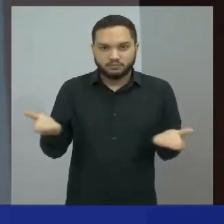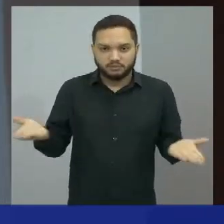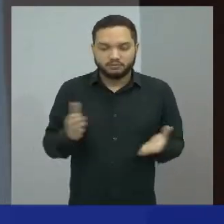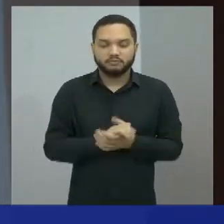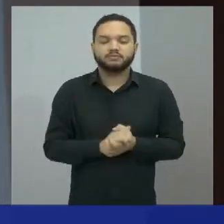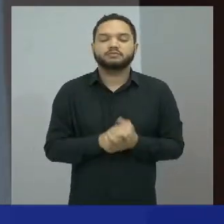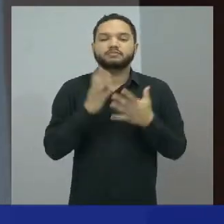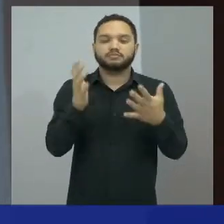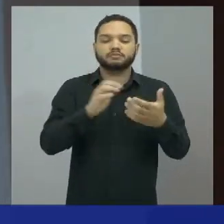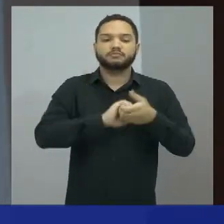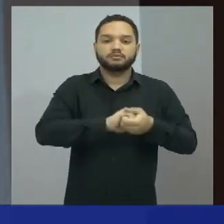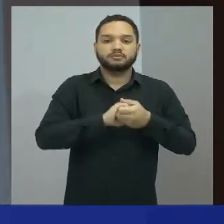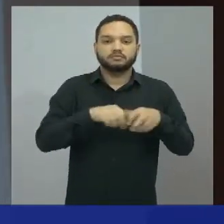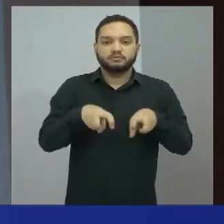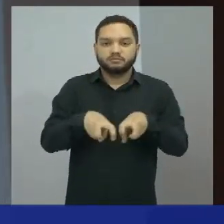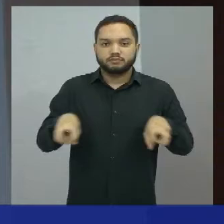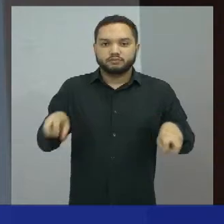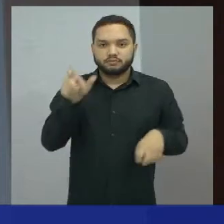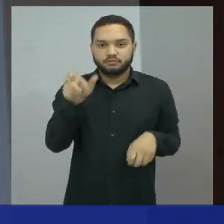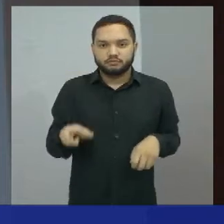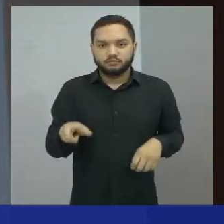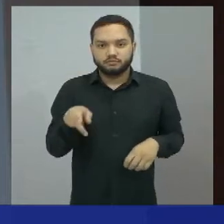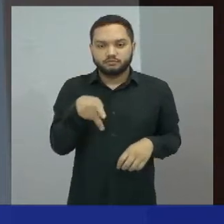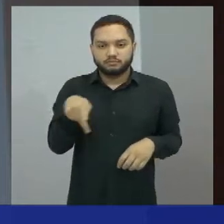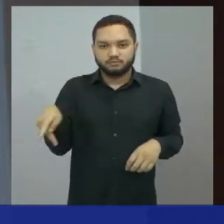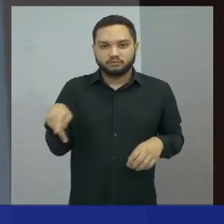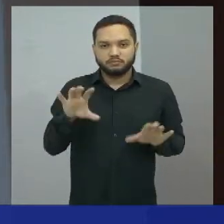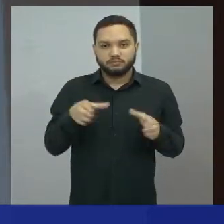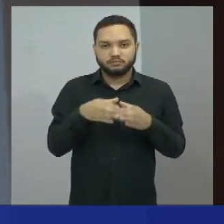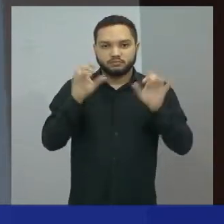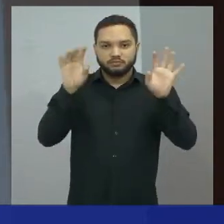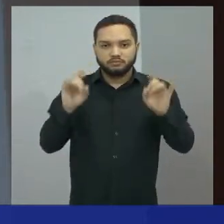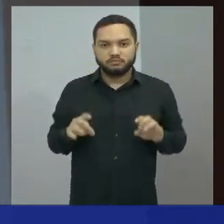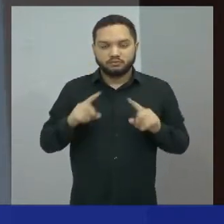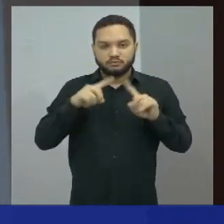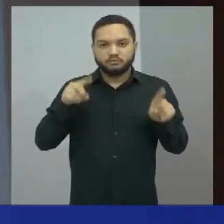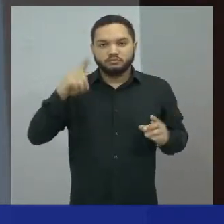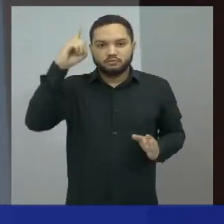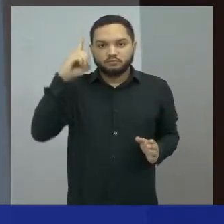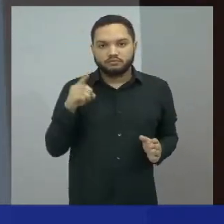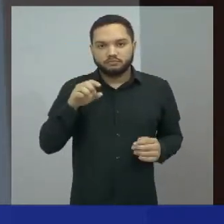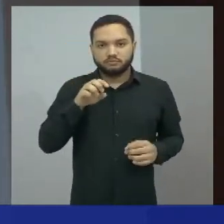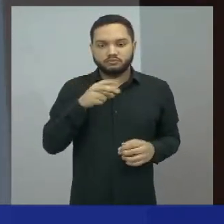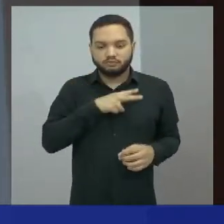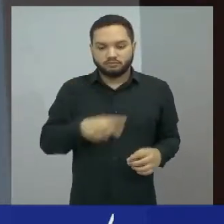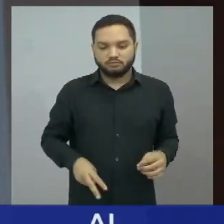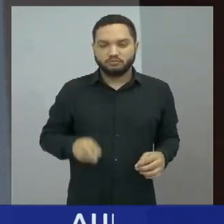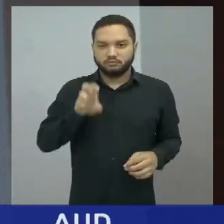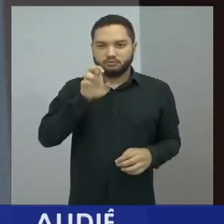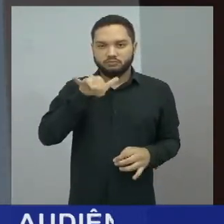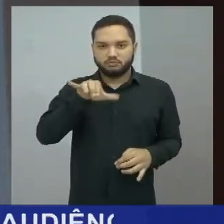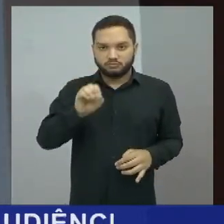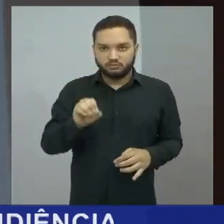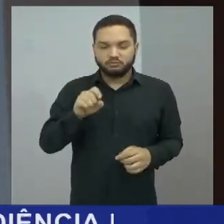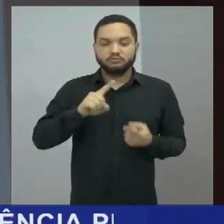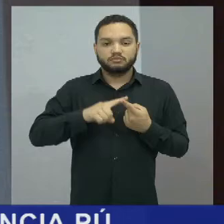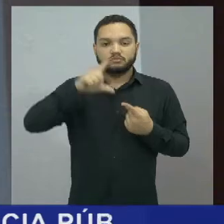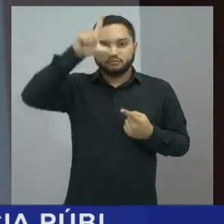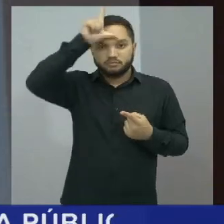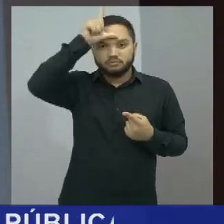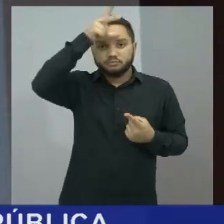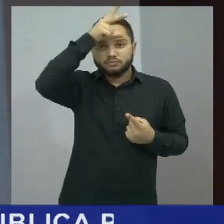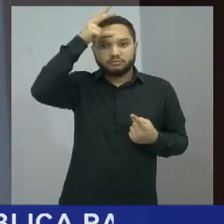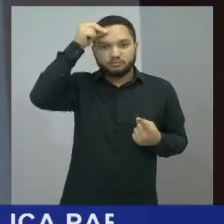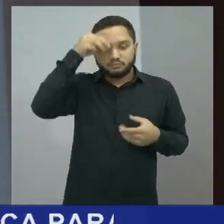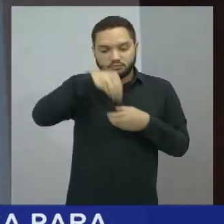Queria saudar a mesa na pessoa do presidente da Comissão Especial do Plano Diretor, Ézio Feitosa, e líder do governo na